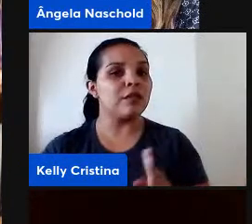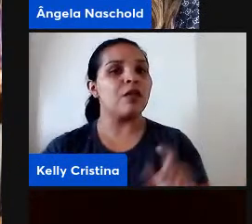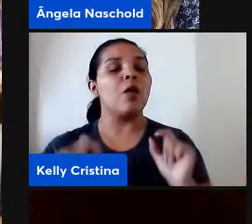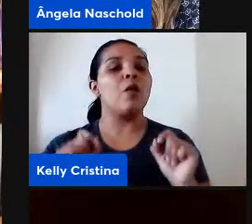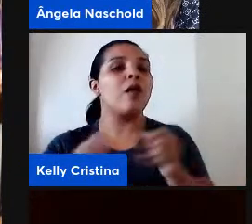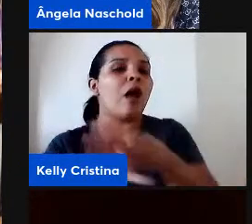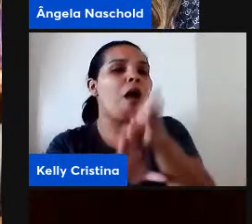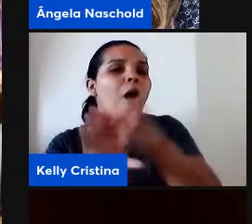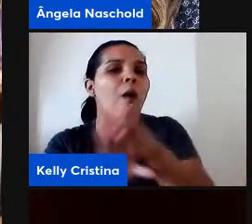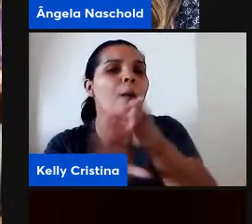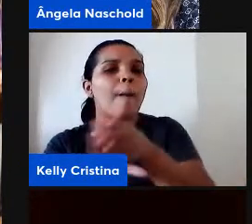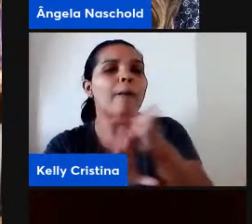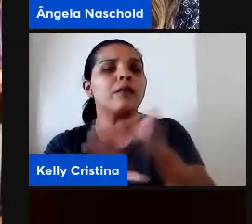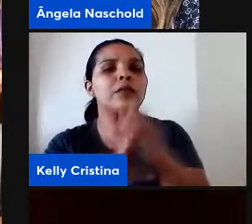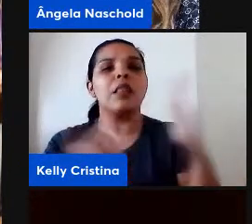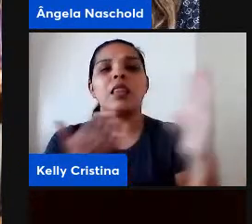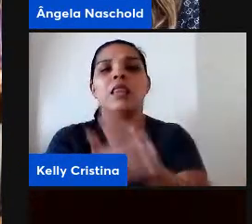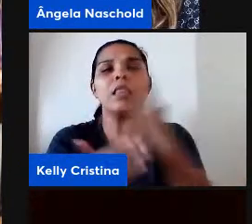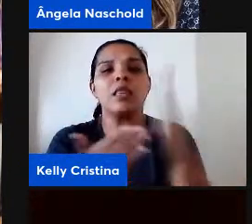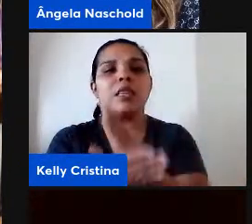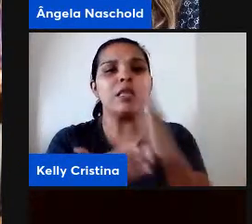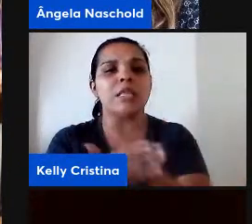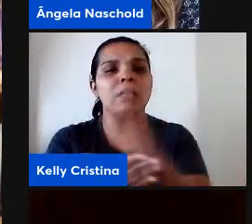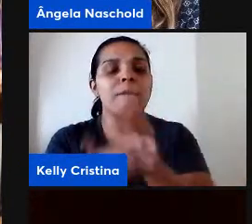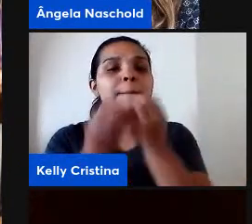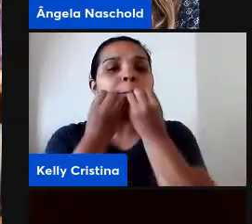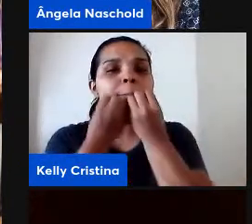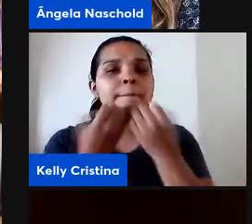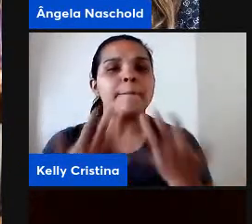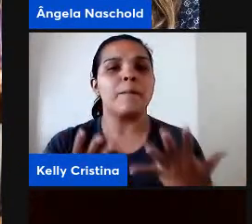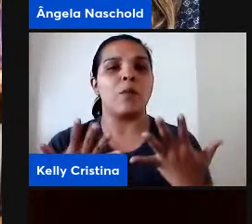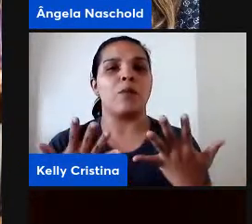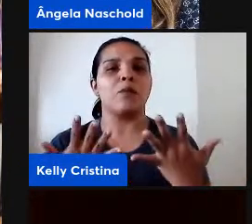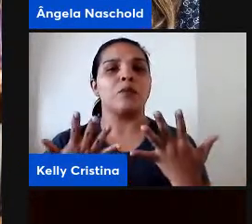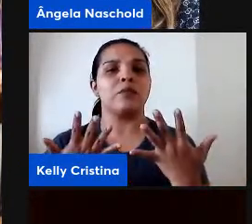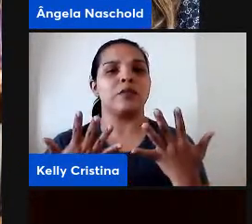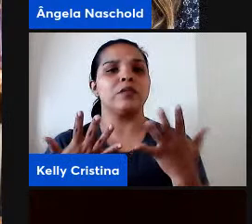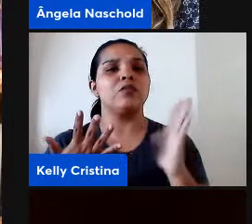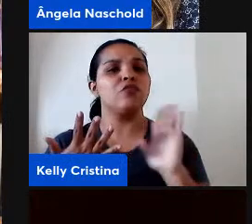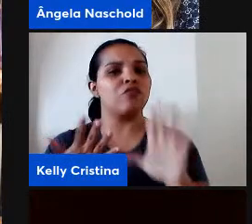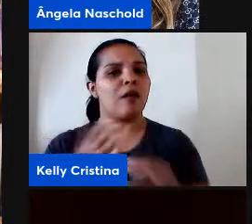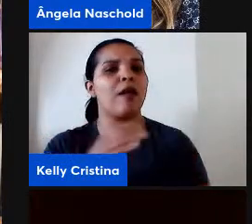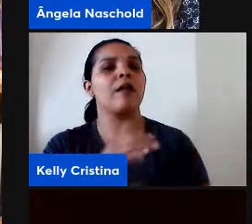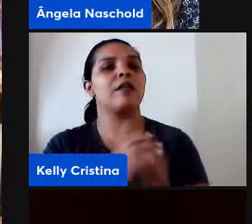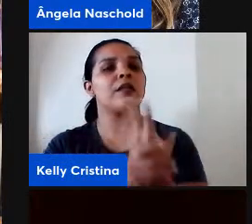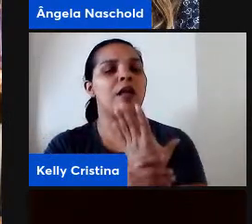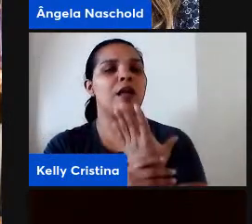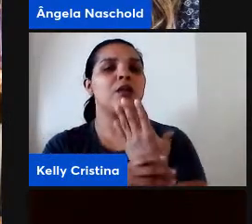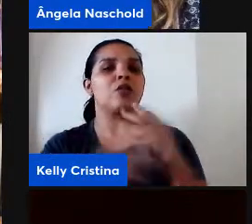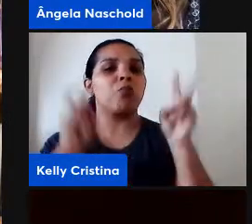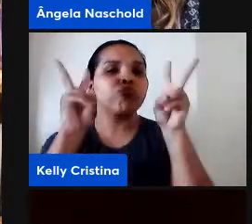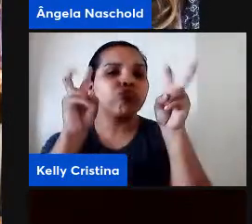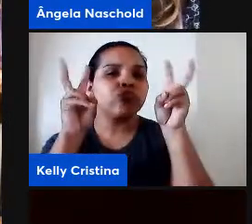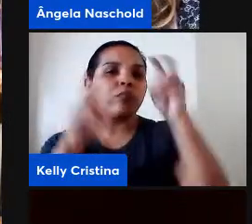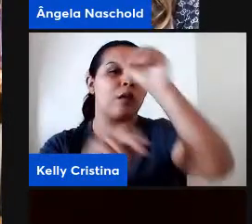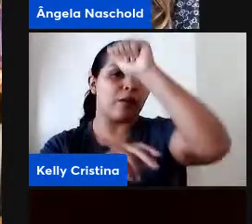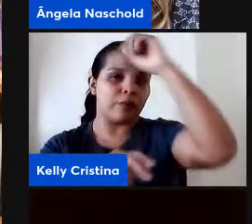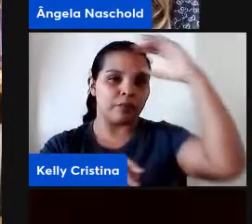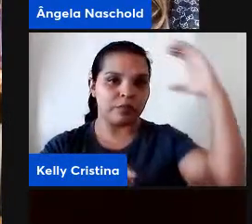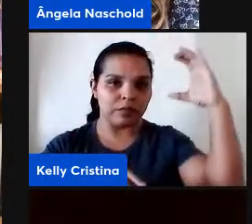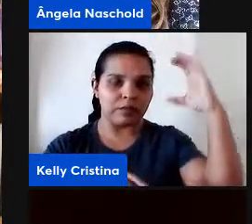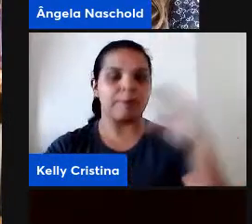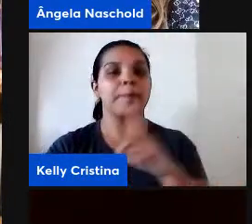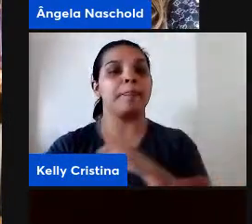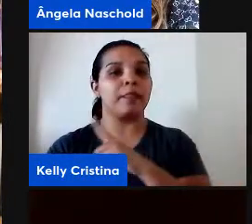recomendaria muito livros muito bons que têm saído sobre alfabetização. Eles têm